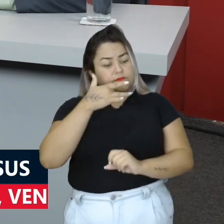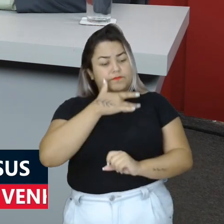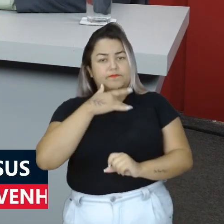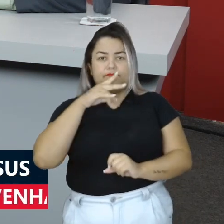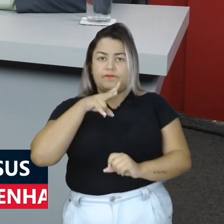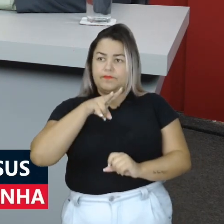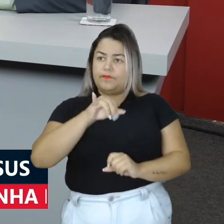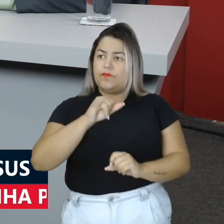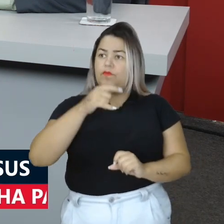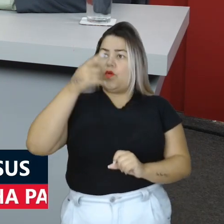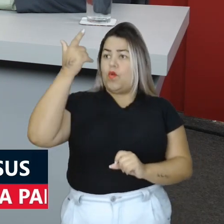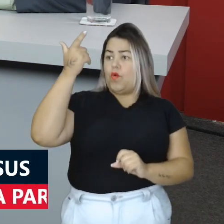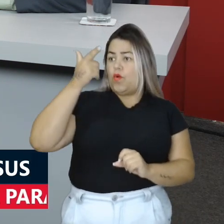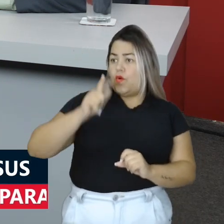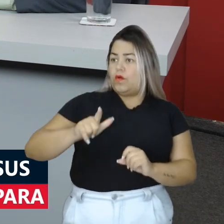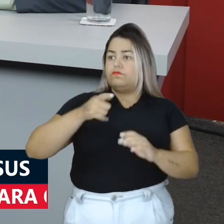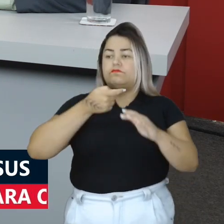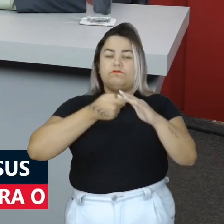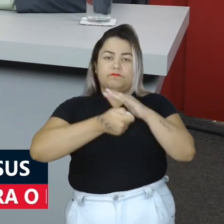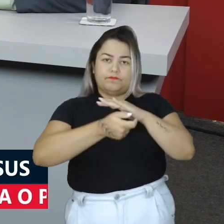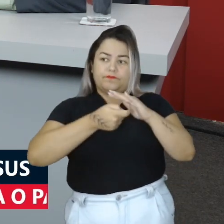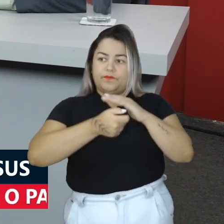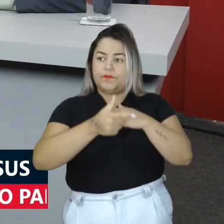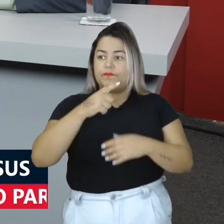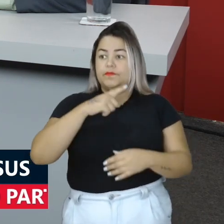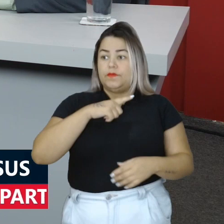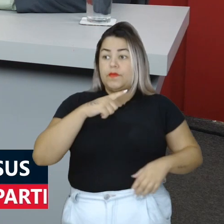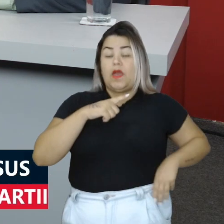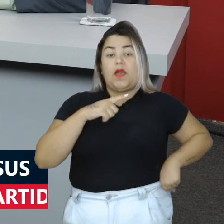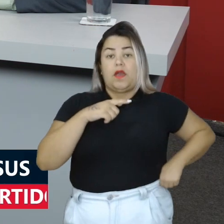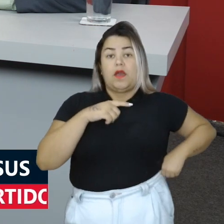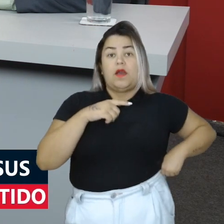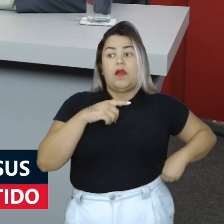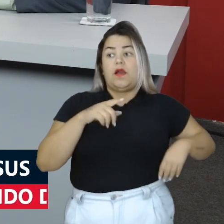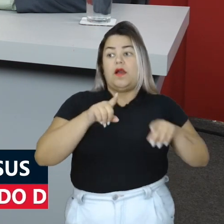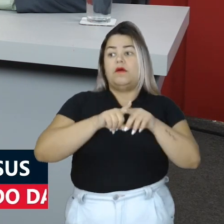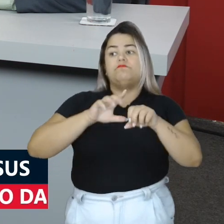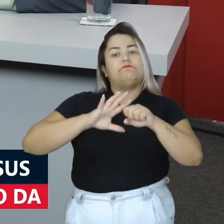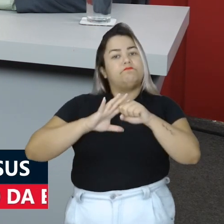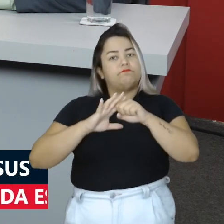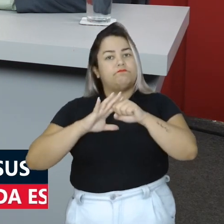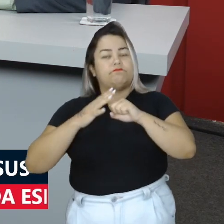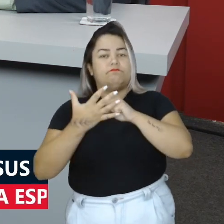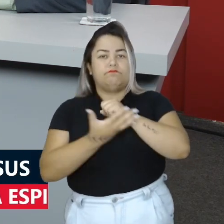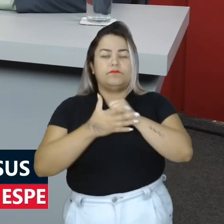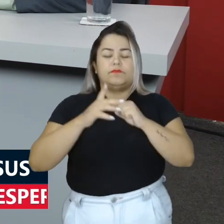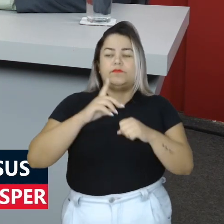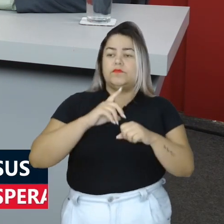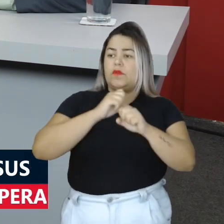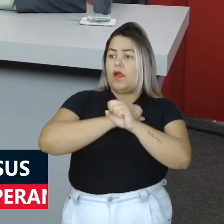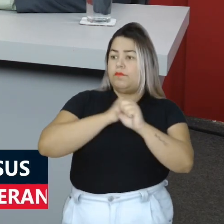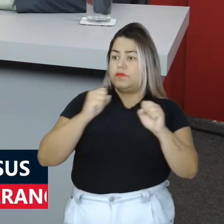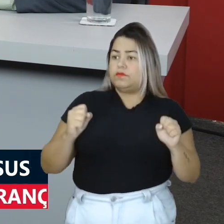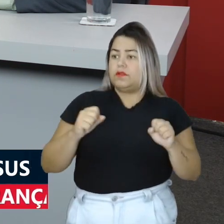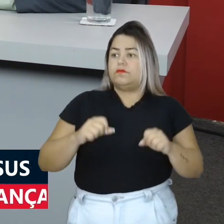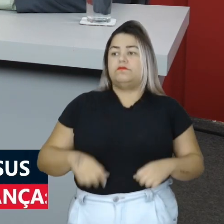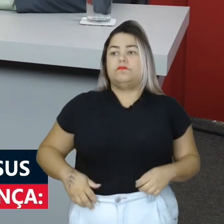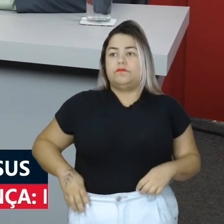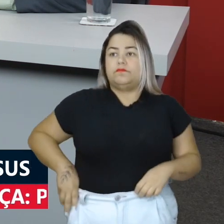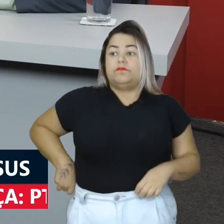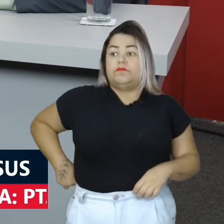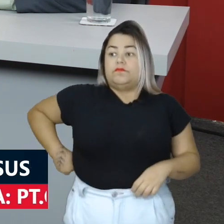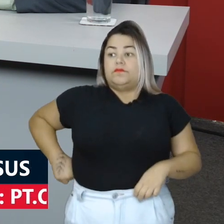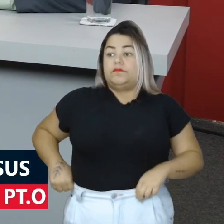outro investimento importante especial, que teremos. Exatamente. A pandemia trouxe esse advento, né, essa possibilidade. Sim. É uma possibilidade também da